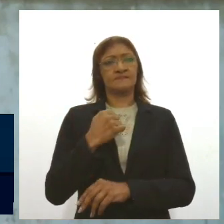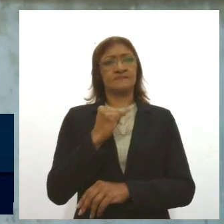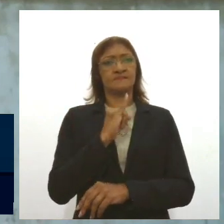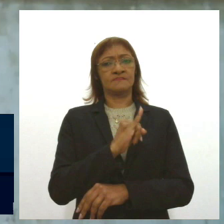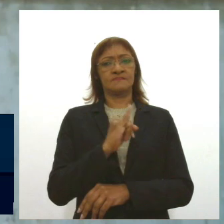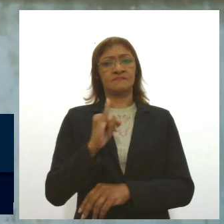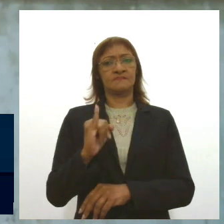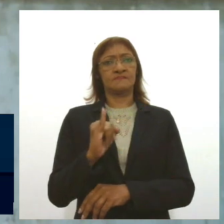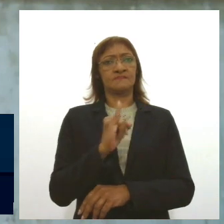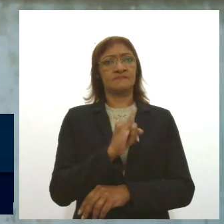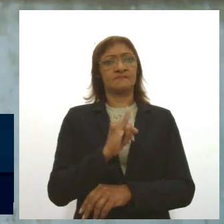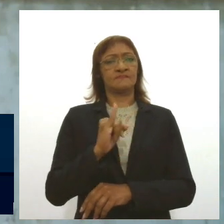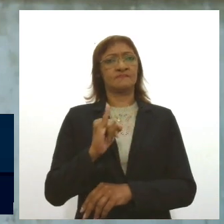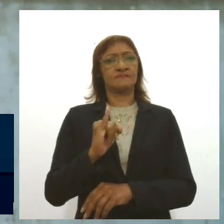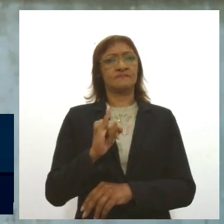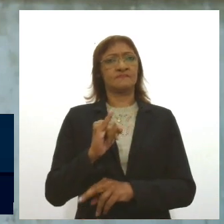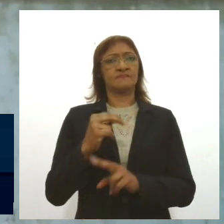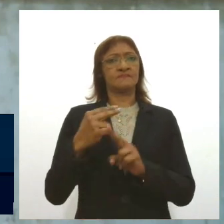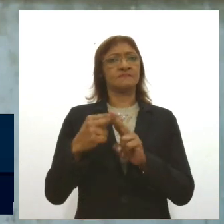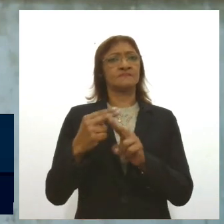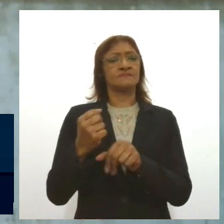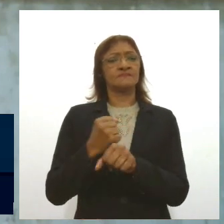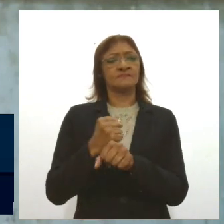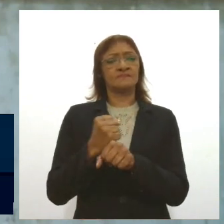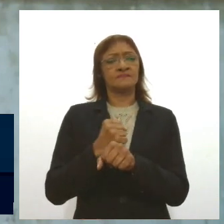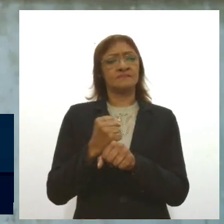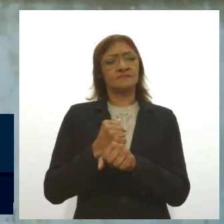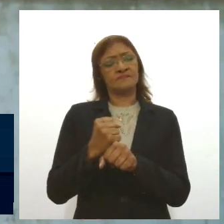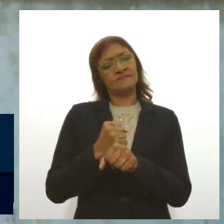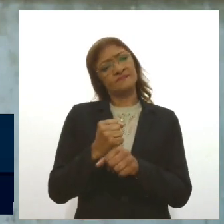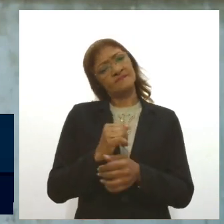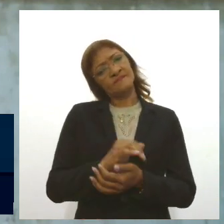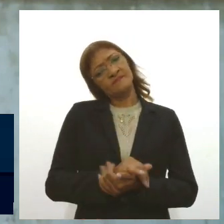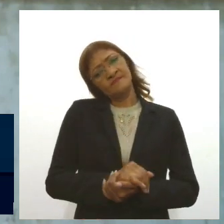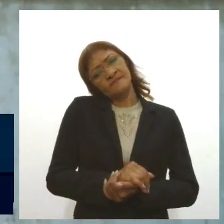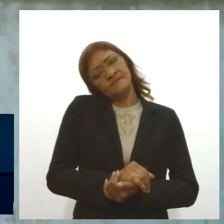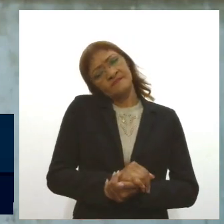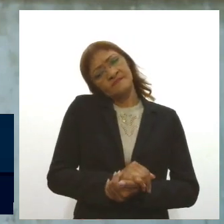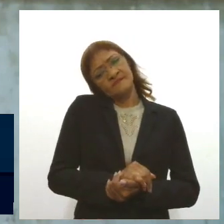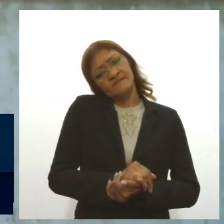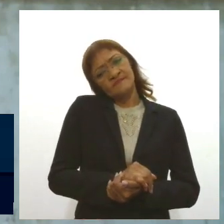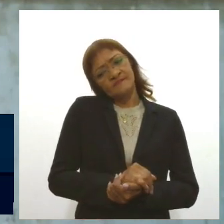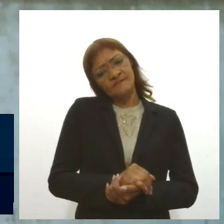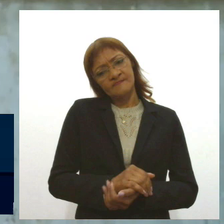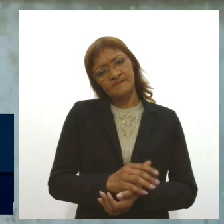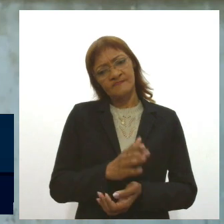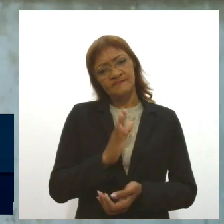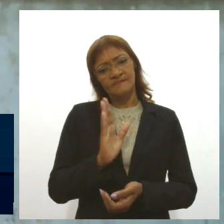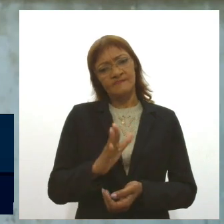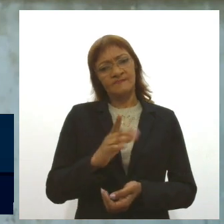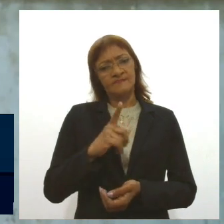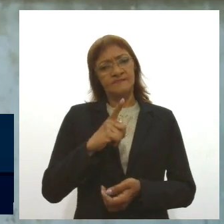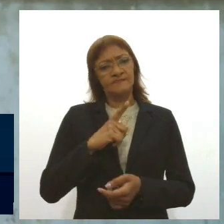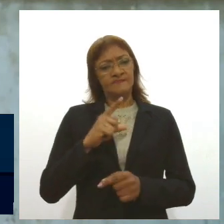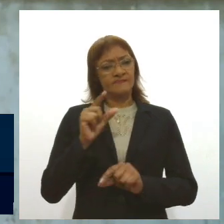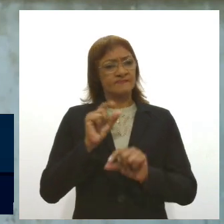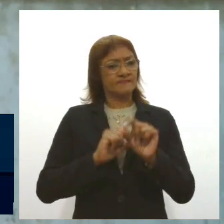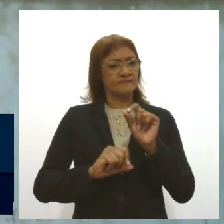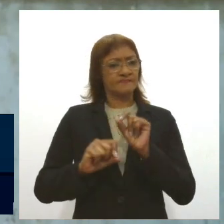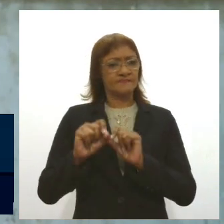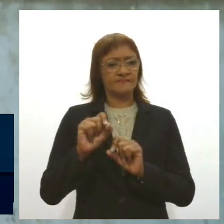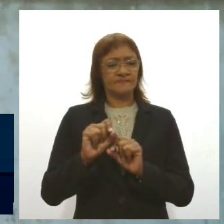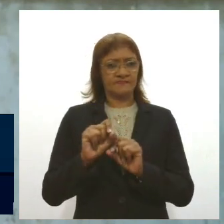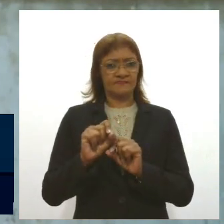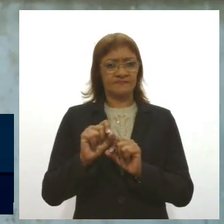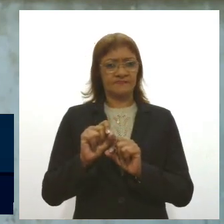muitos anos. E numa missão a Caixa financiou, inclusive tinha participação de